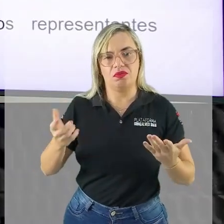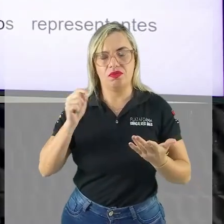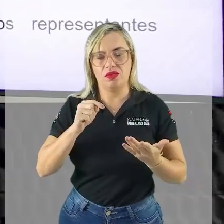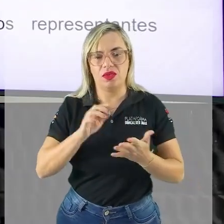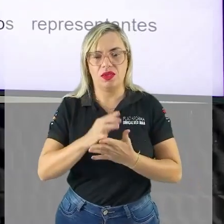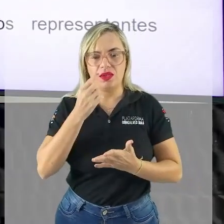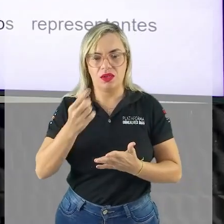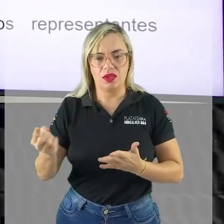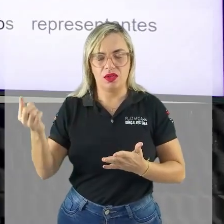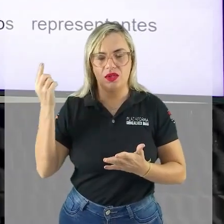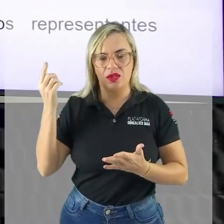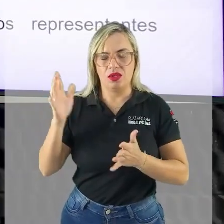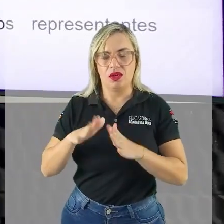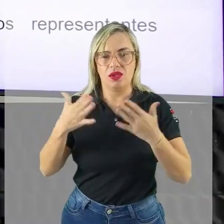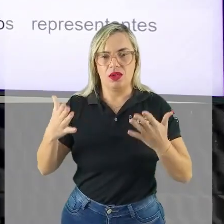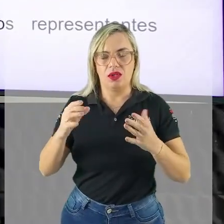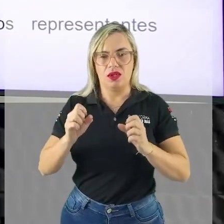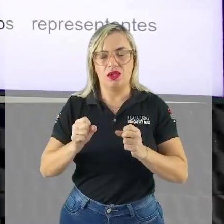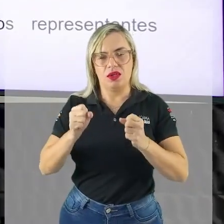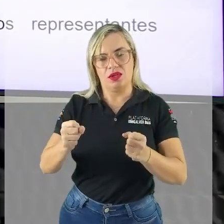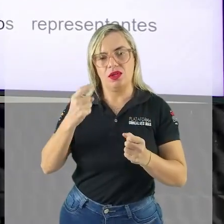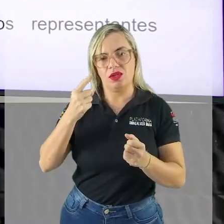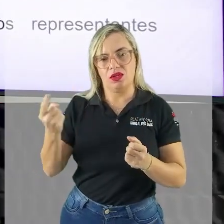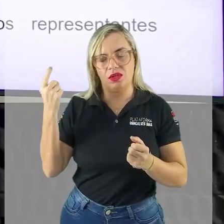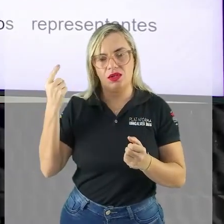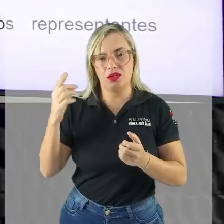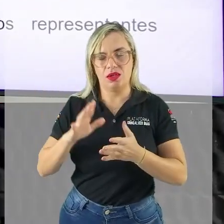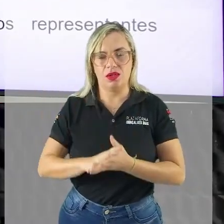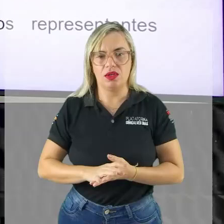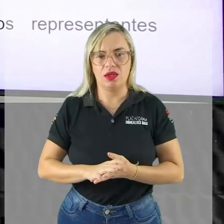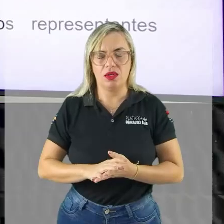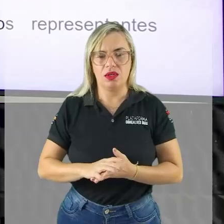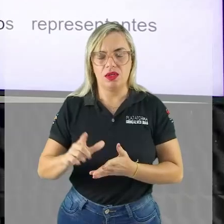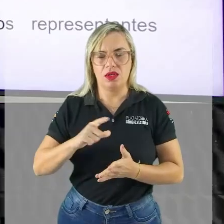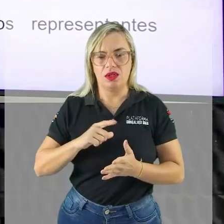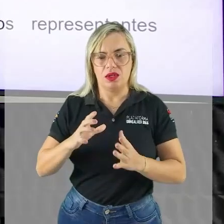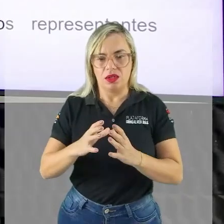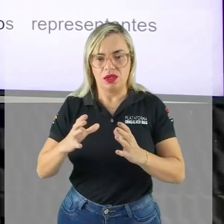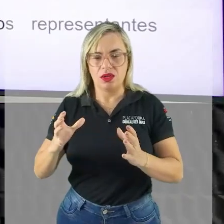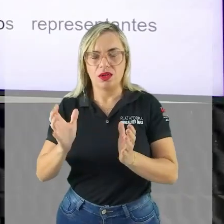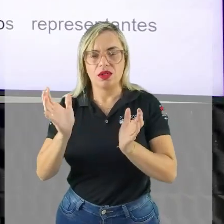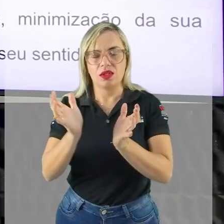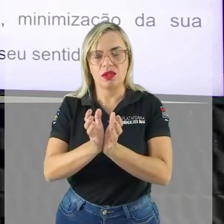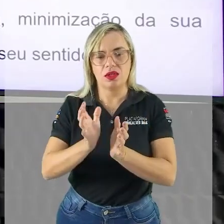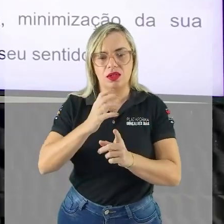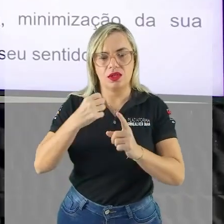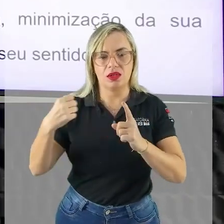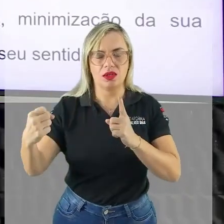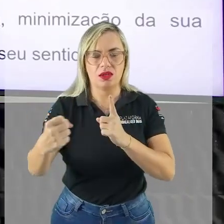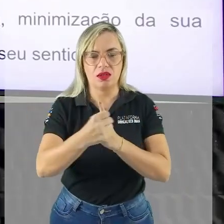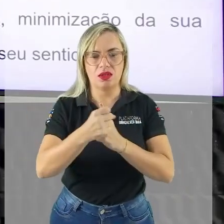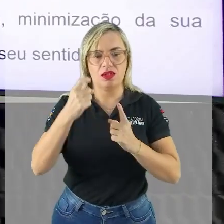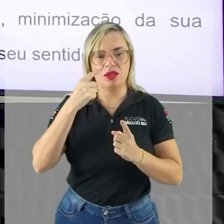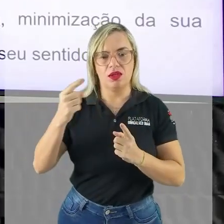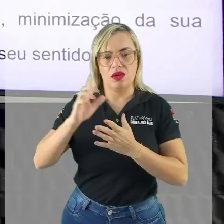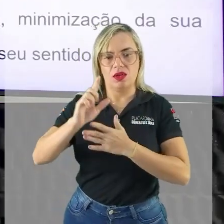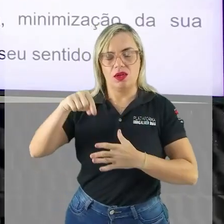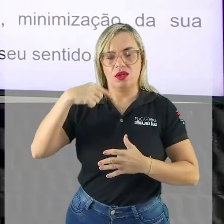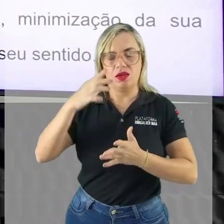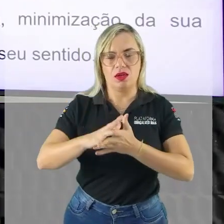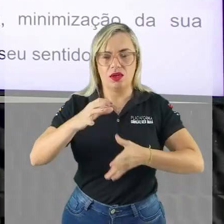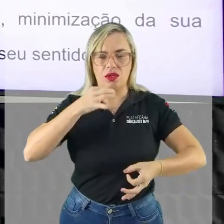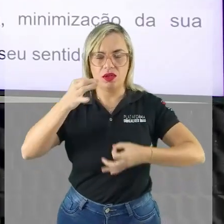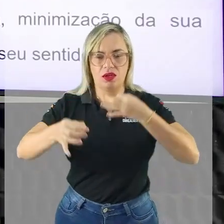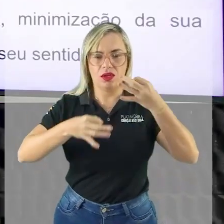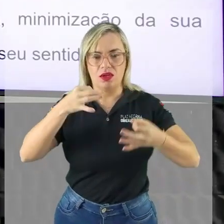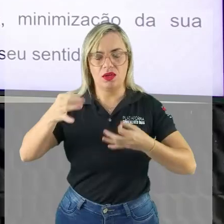cenário está na posse das maiorias sociais, tá bom? Então, outro argumento é a